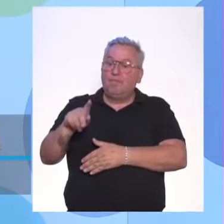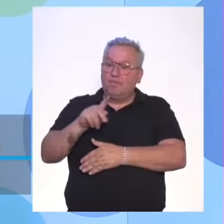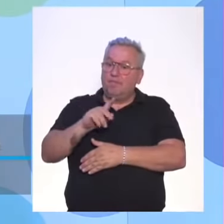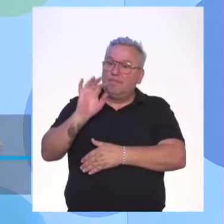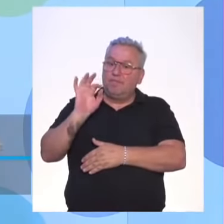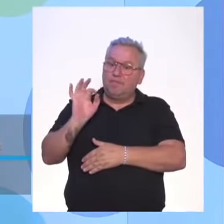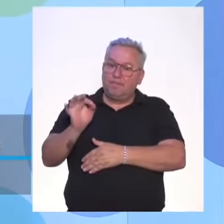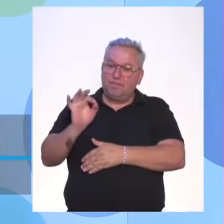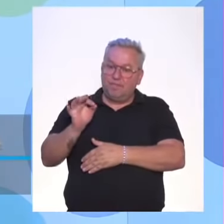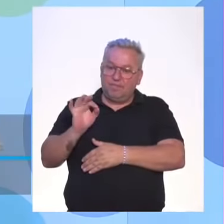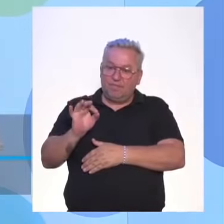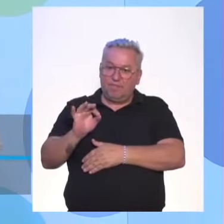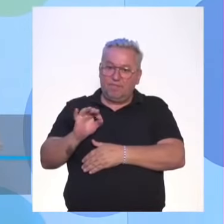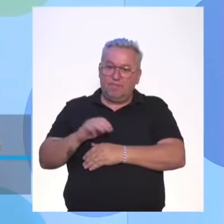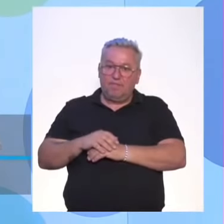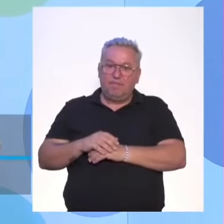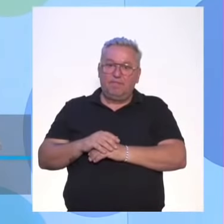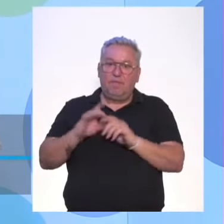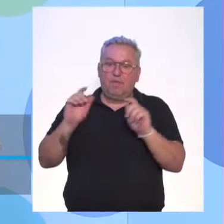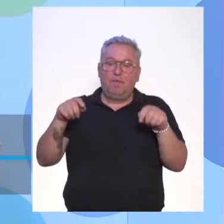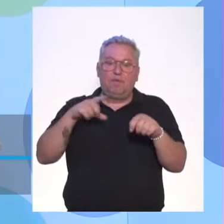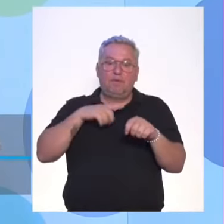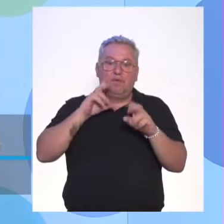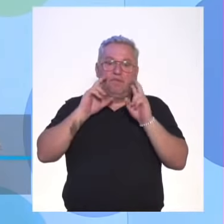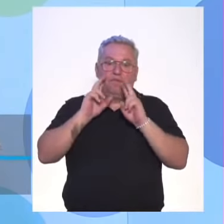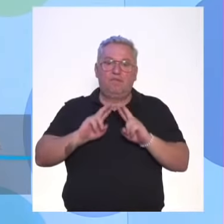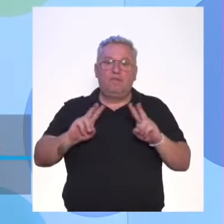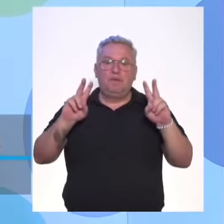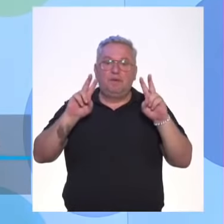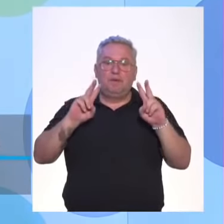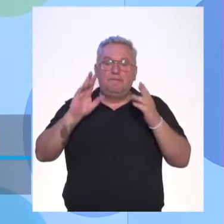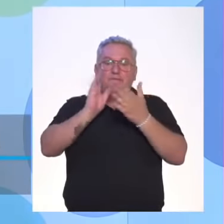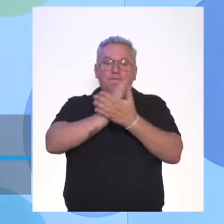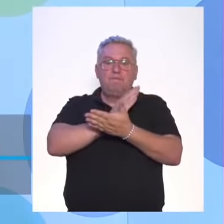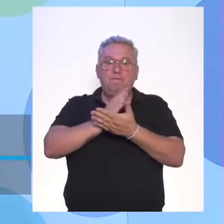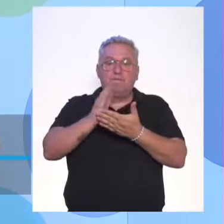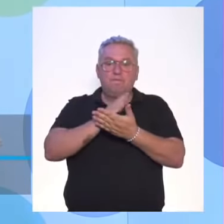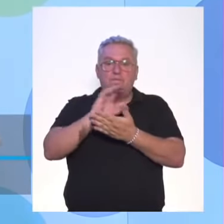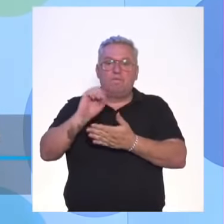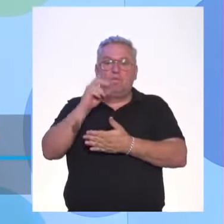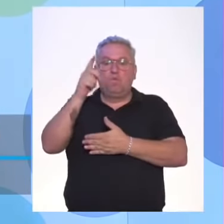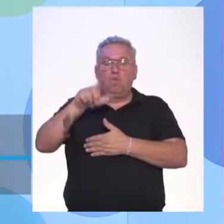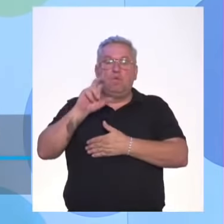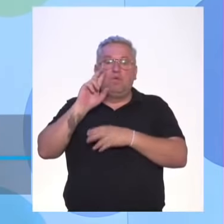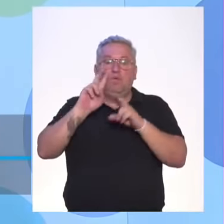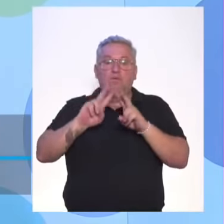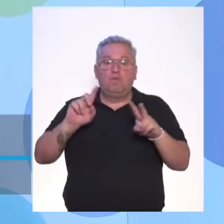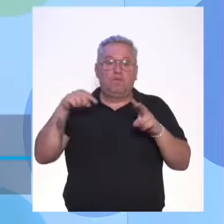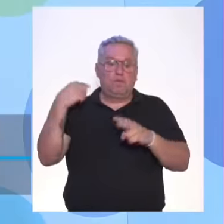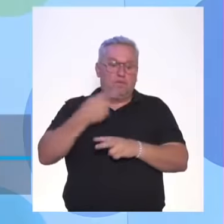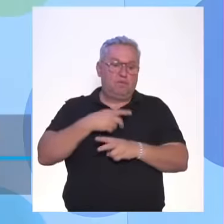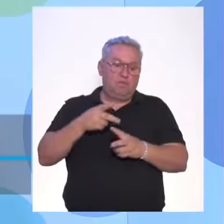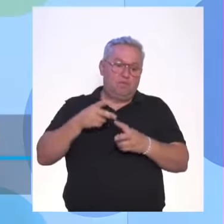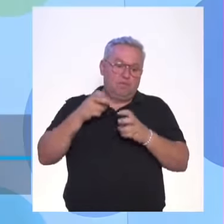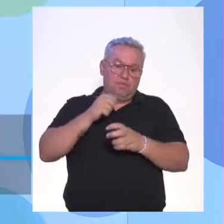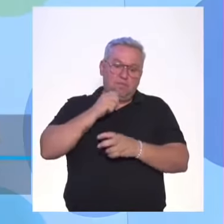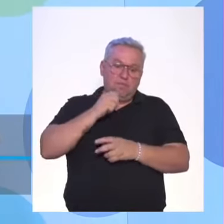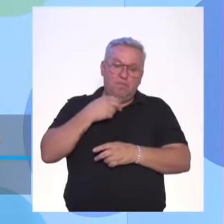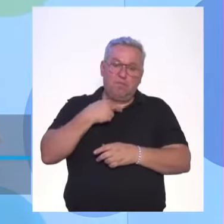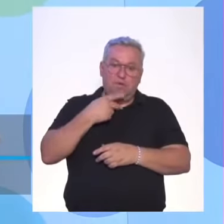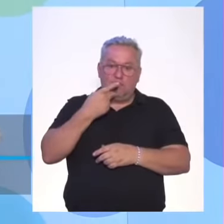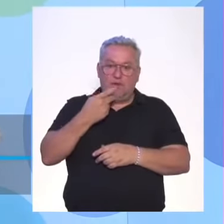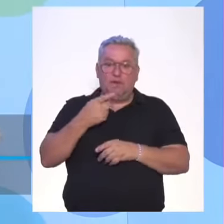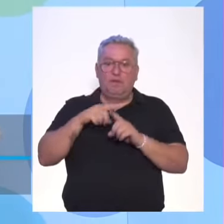Com certeza após a Vitória e podem ter visões distintas ou até outras visões que a gente não percebeu aqui que não pode